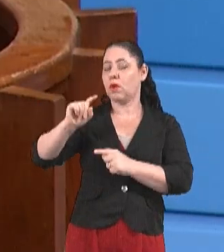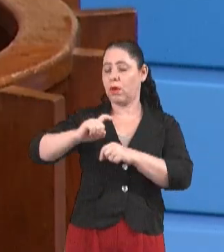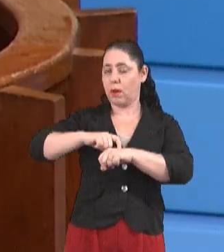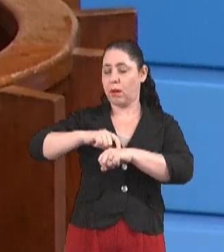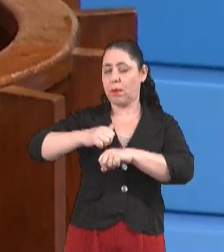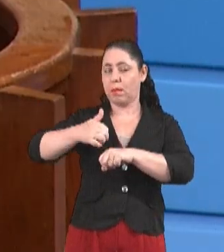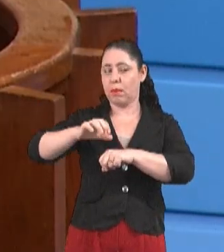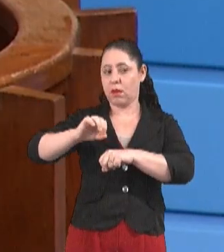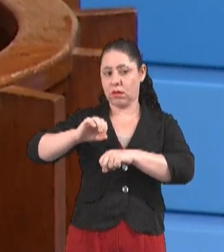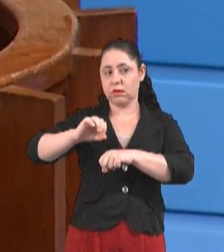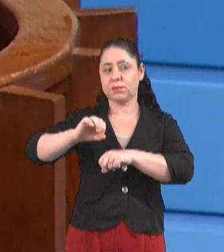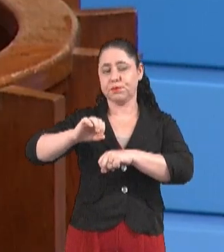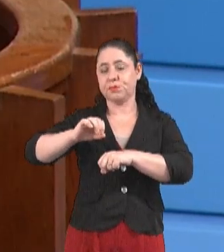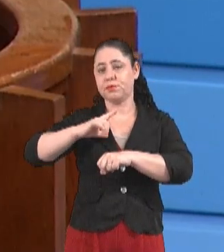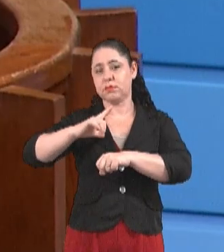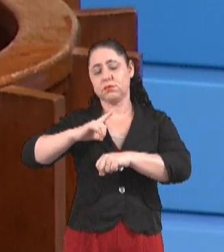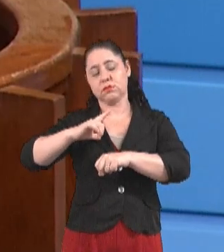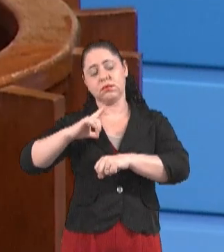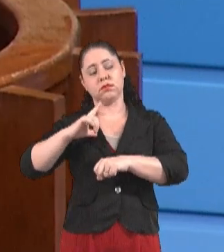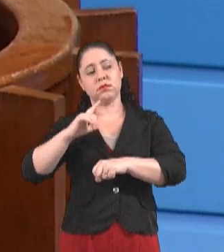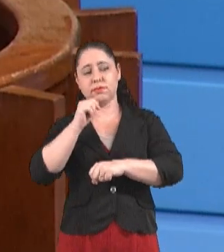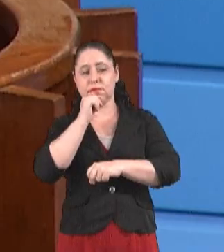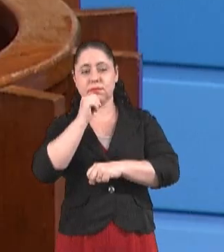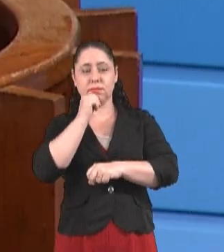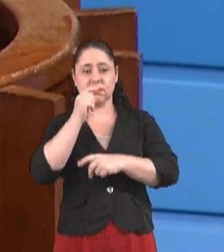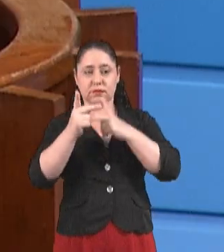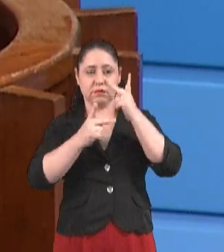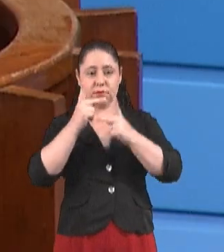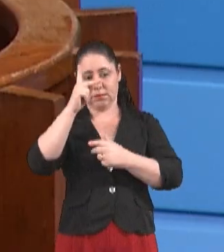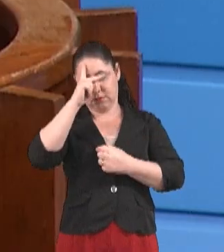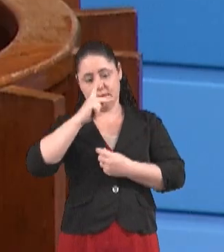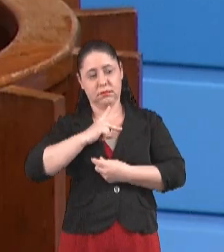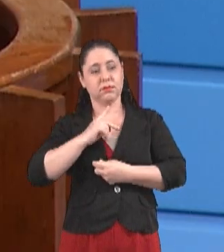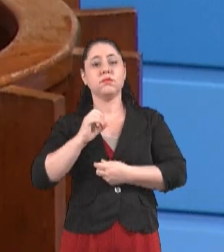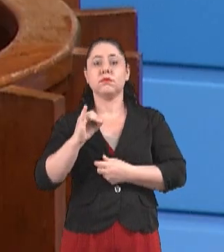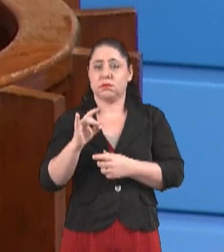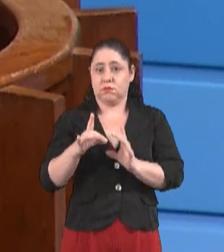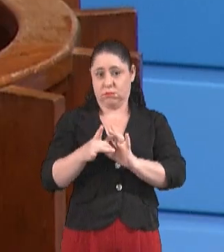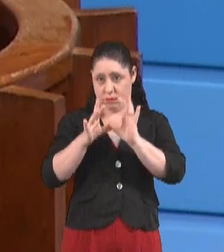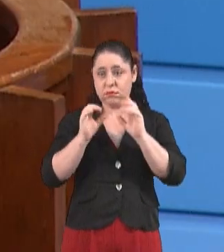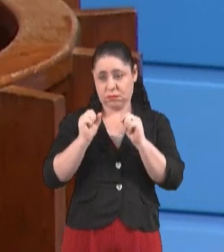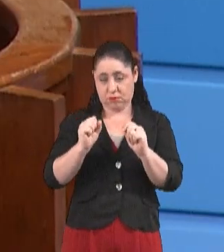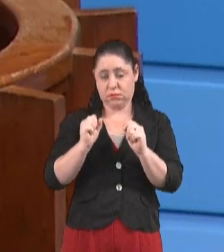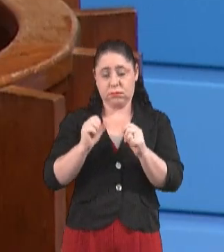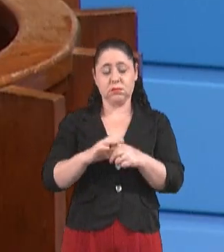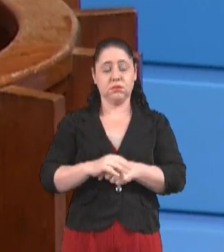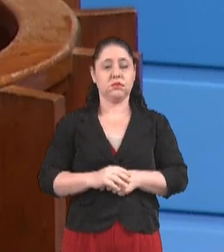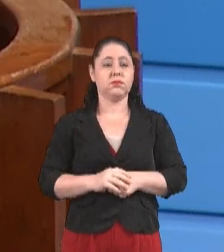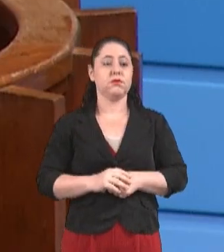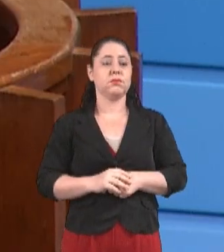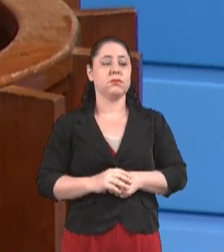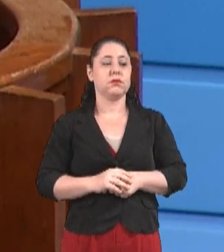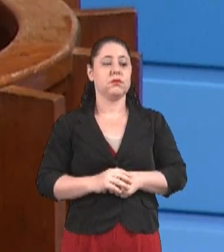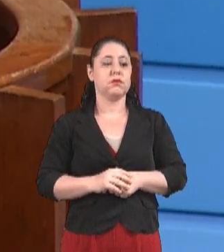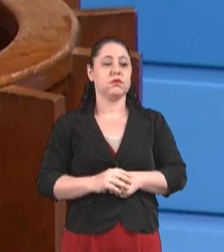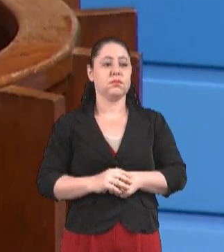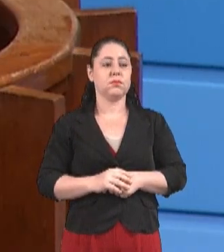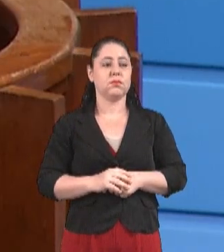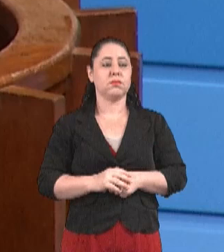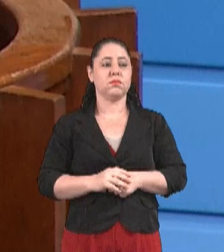dos minutos que vão restar aí da minha fala, se Vossa Excelência permitir.